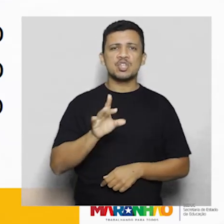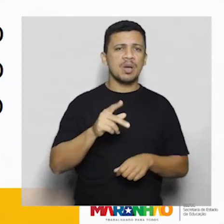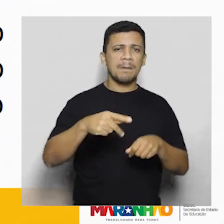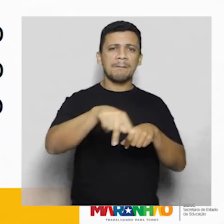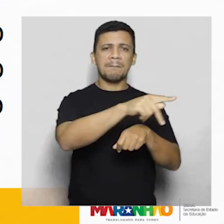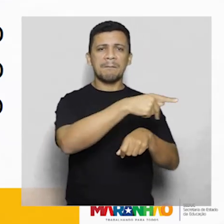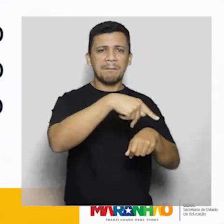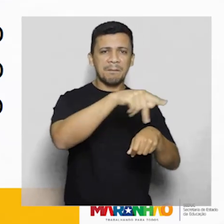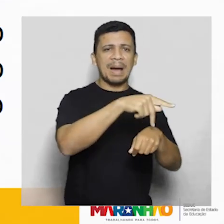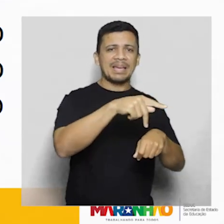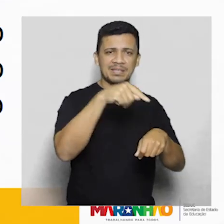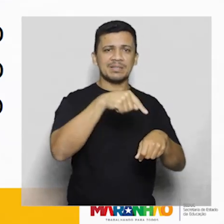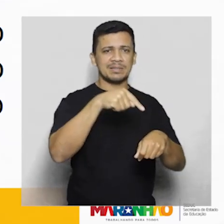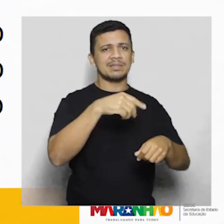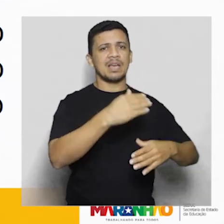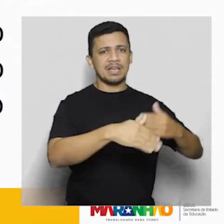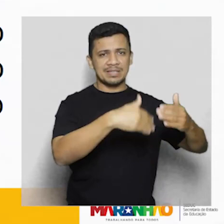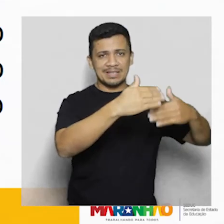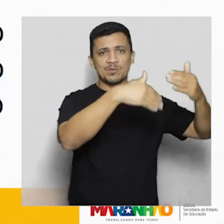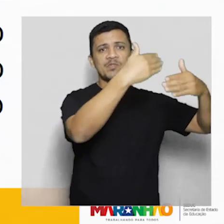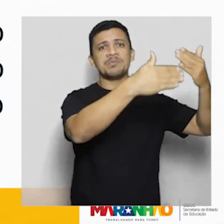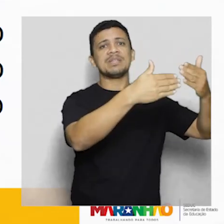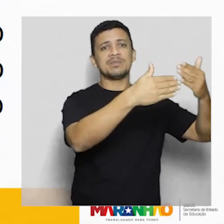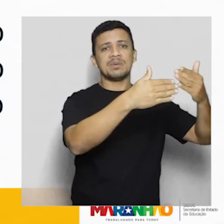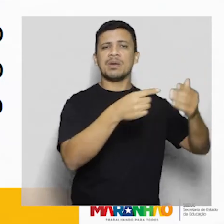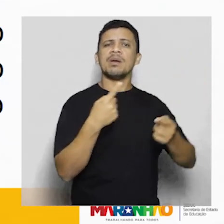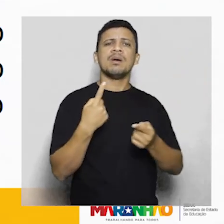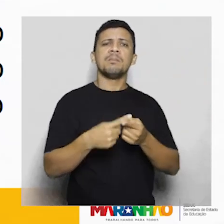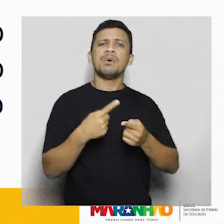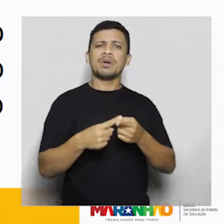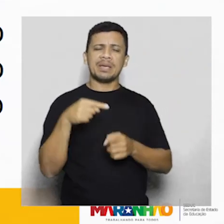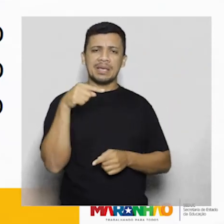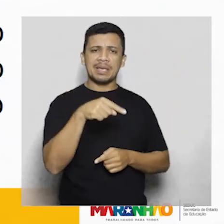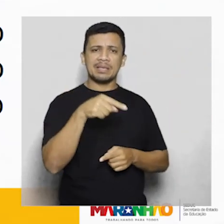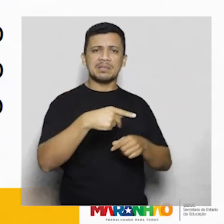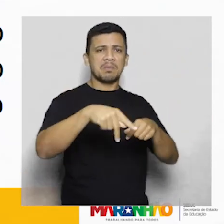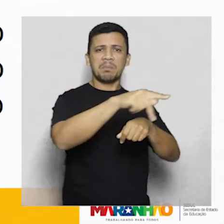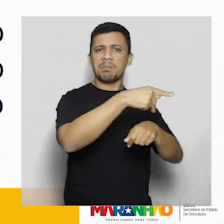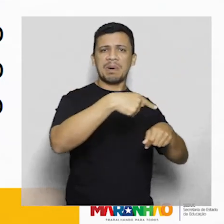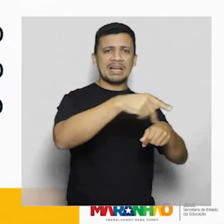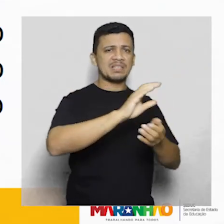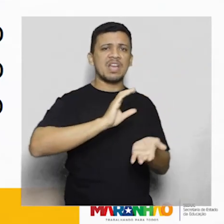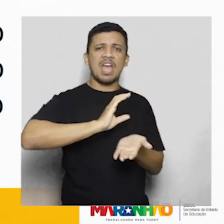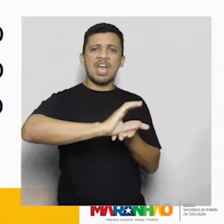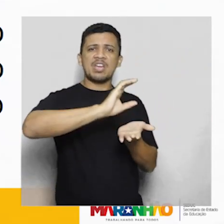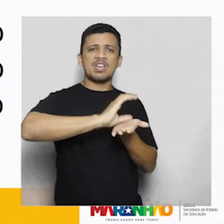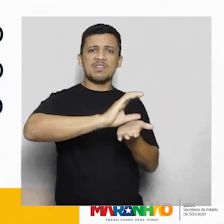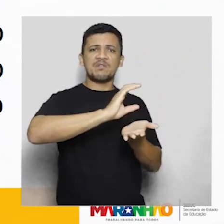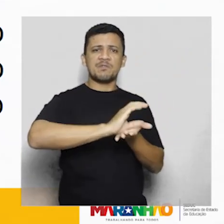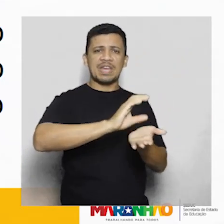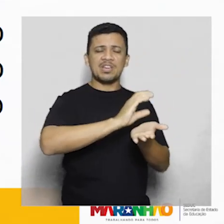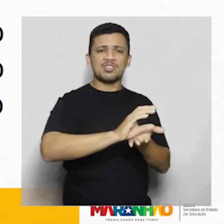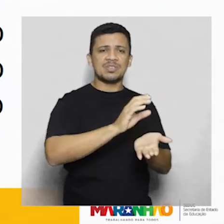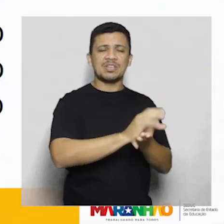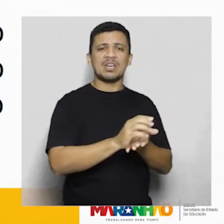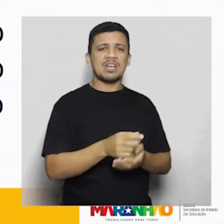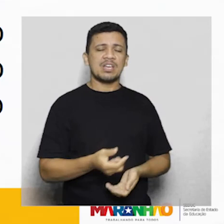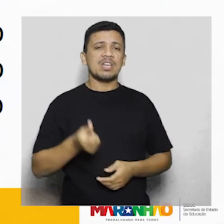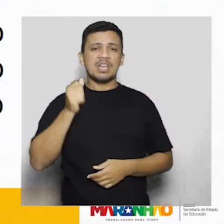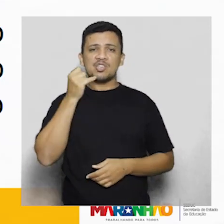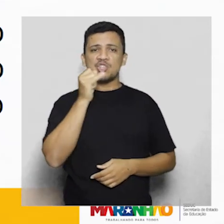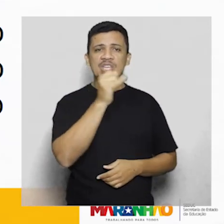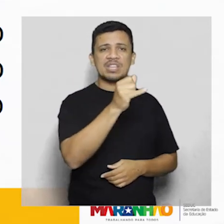em desenvolvimento uma vez que nesses países não há investimento adequado em energias renováveis